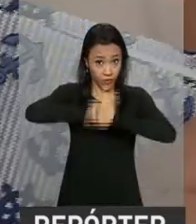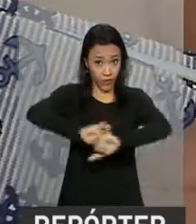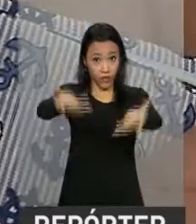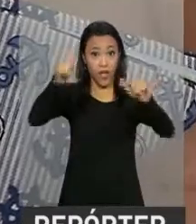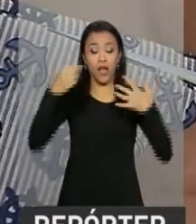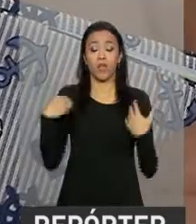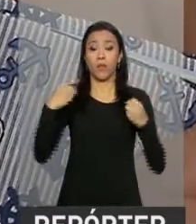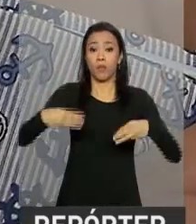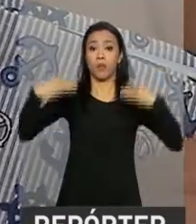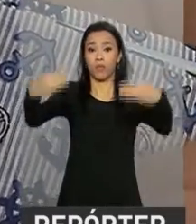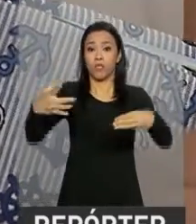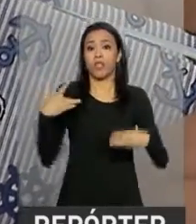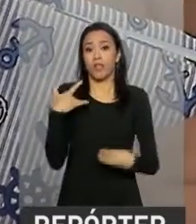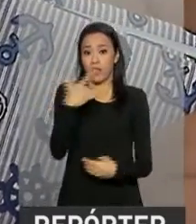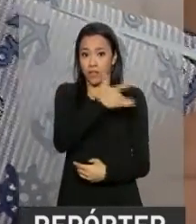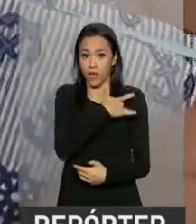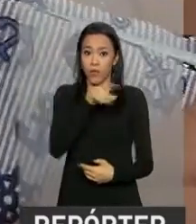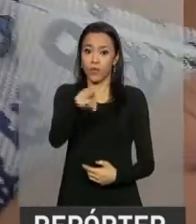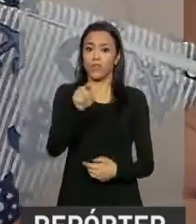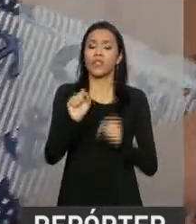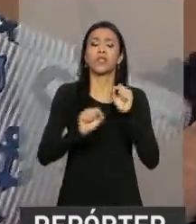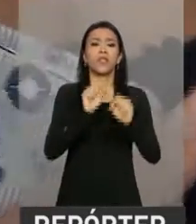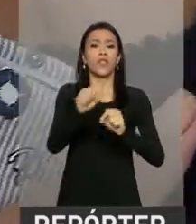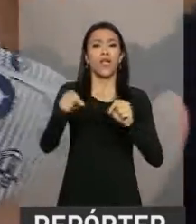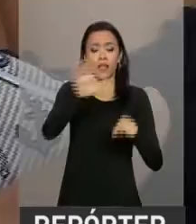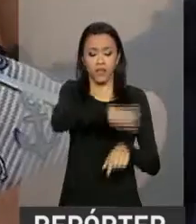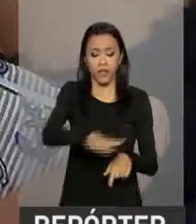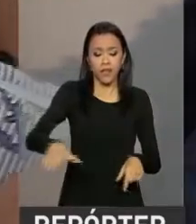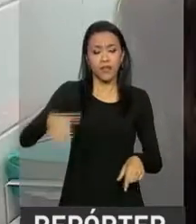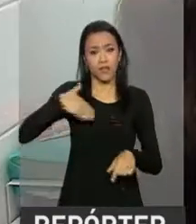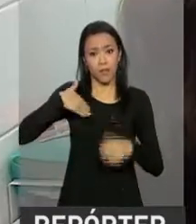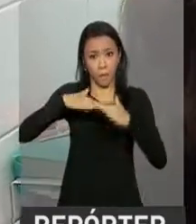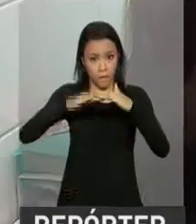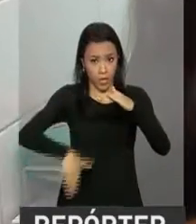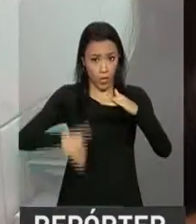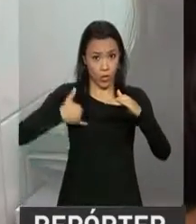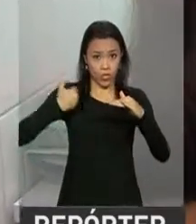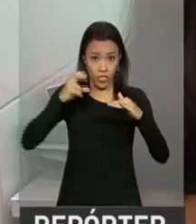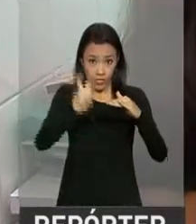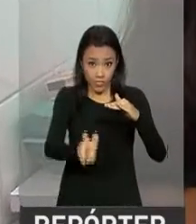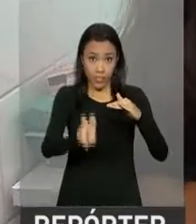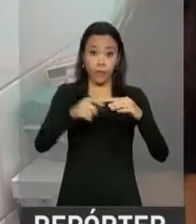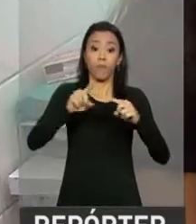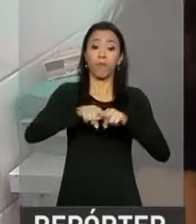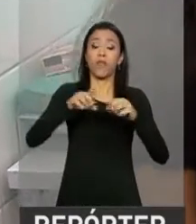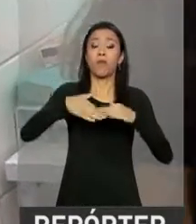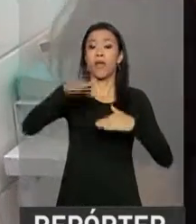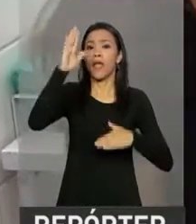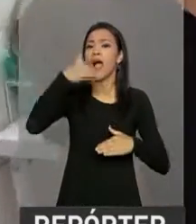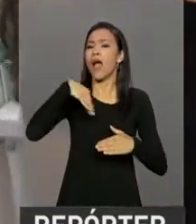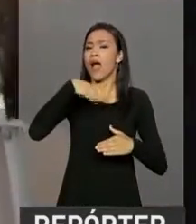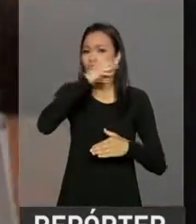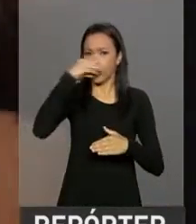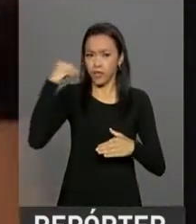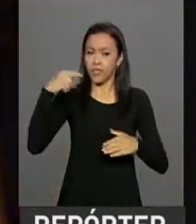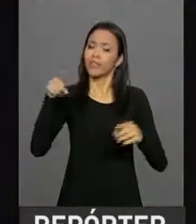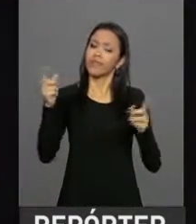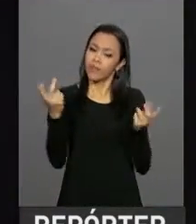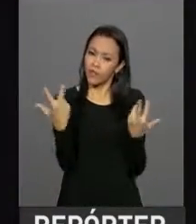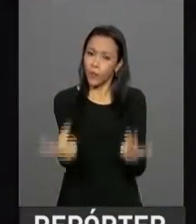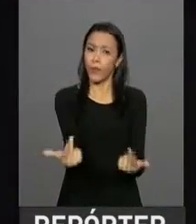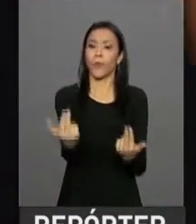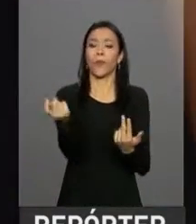Ministério da Saúde e dessa vez A novidade é que além das crianças menores de cinco anos os adolescentes de 9 a 15 anos incompletos